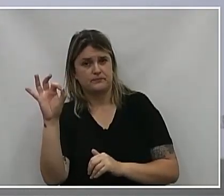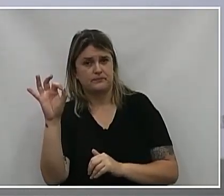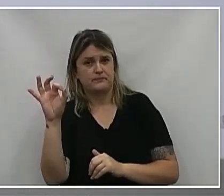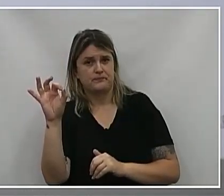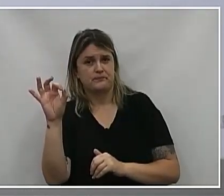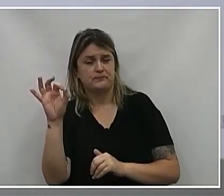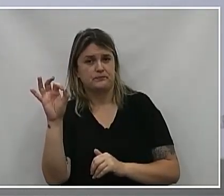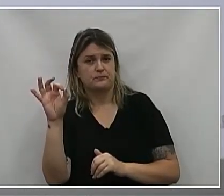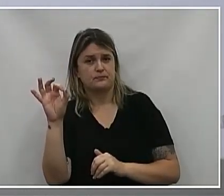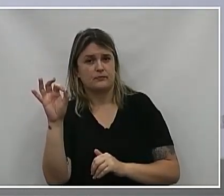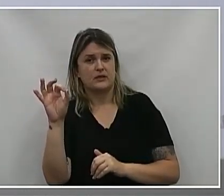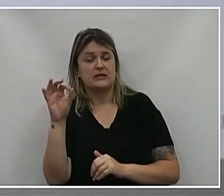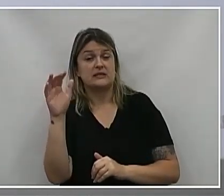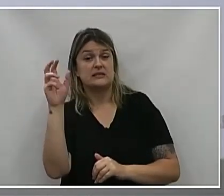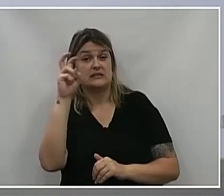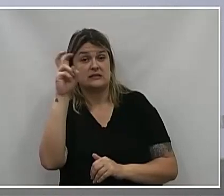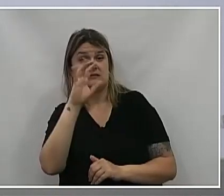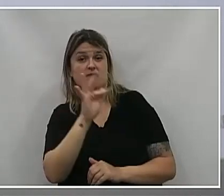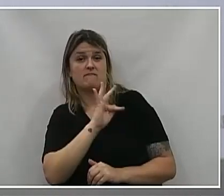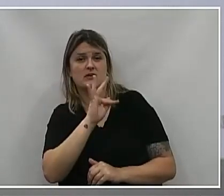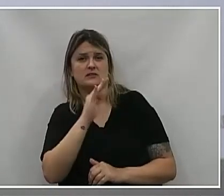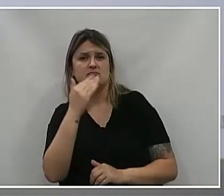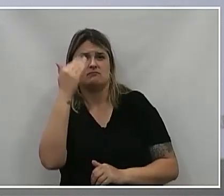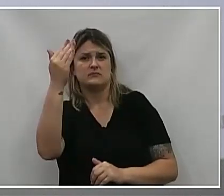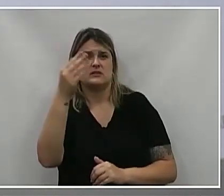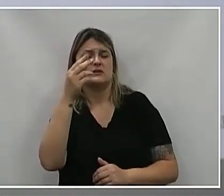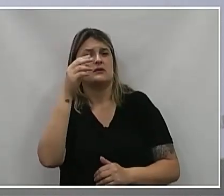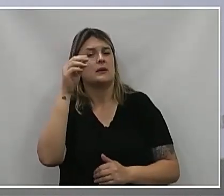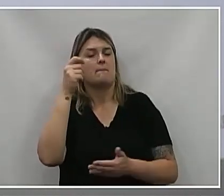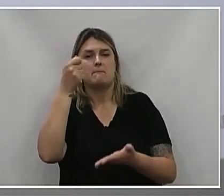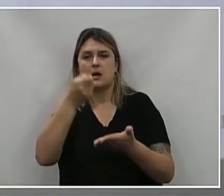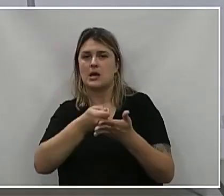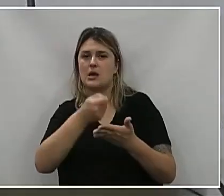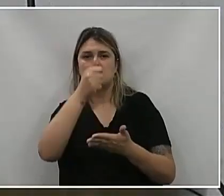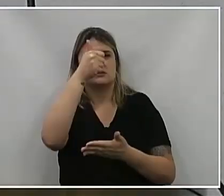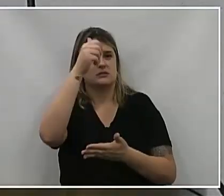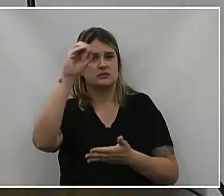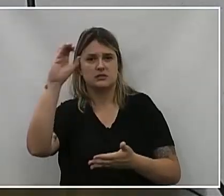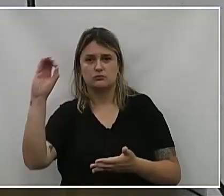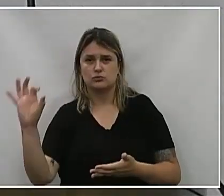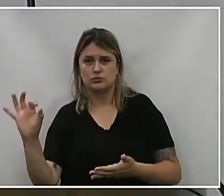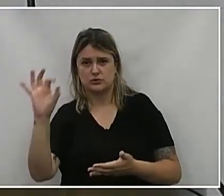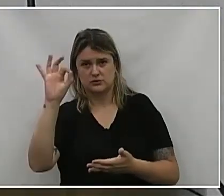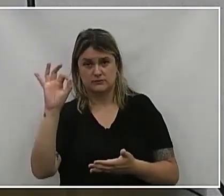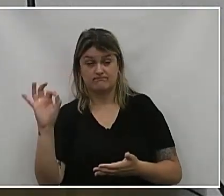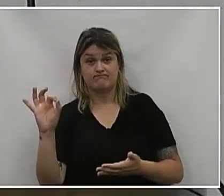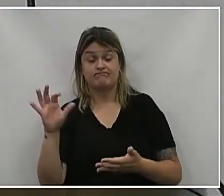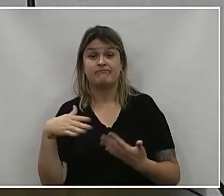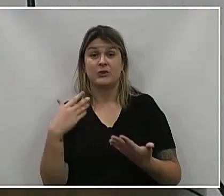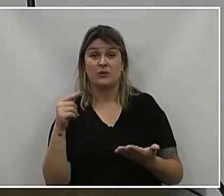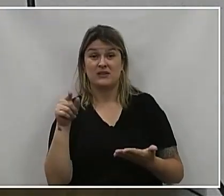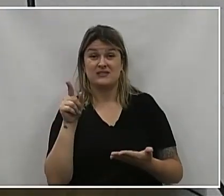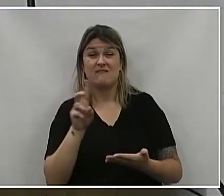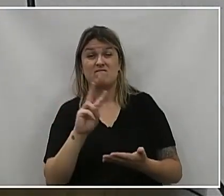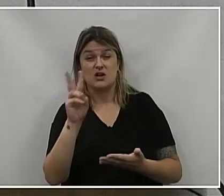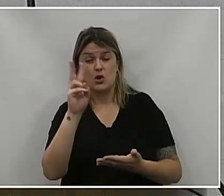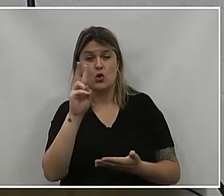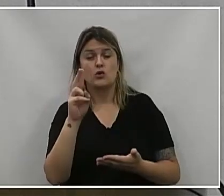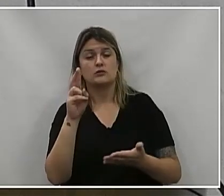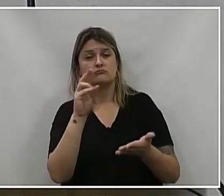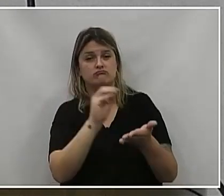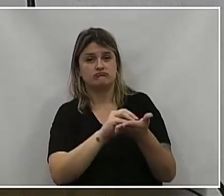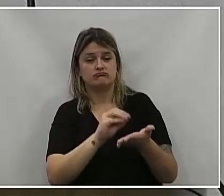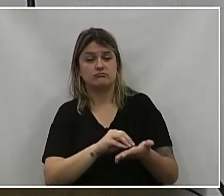e da quinta fase em diante, pagaria 100% do valor. Tá? Esses são os valores nominais que